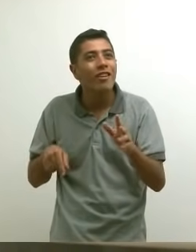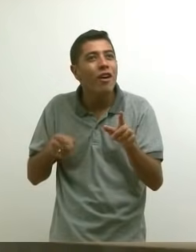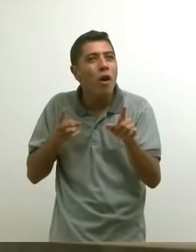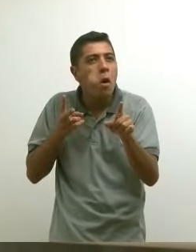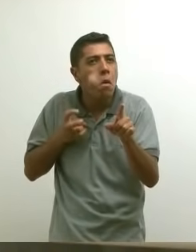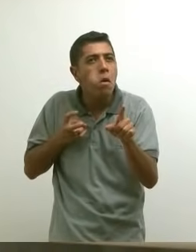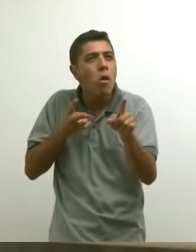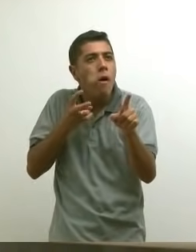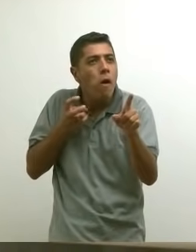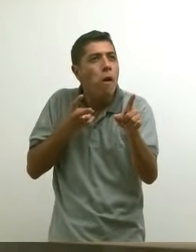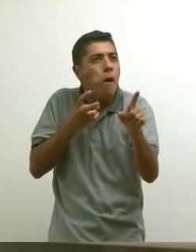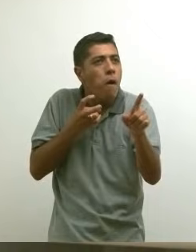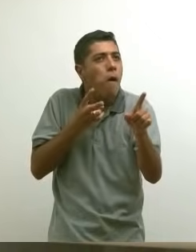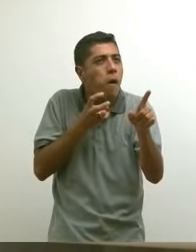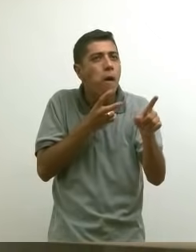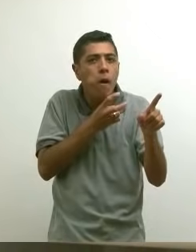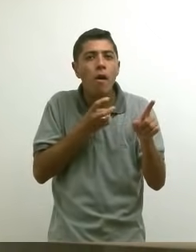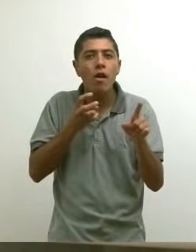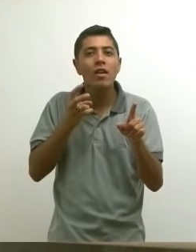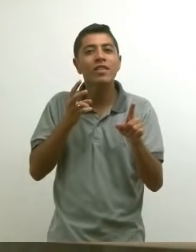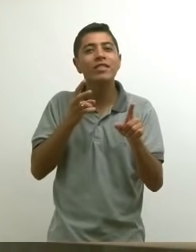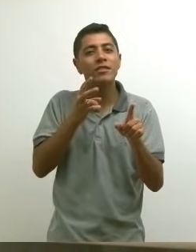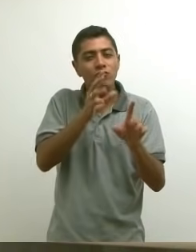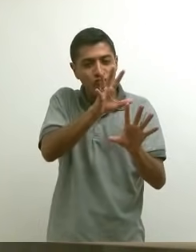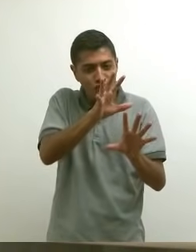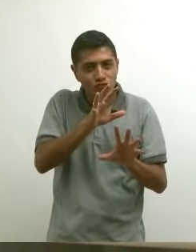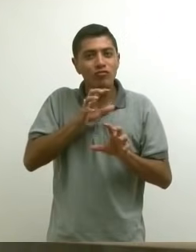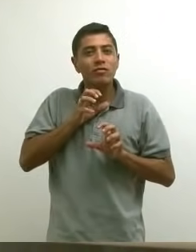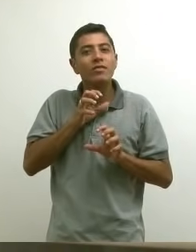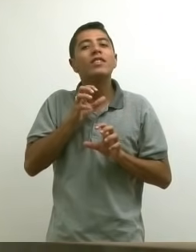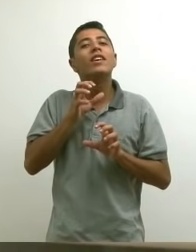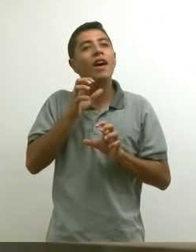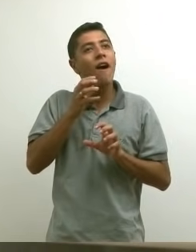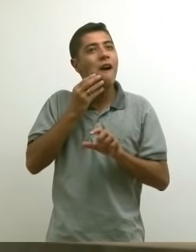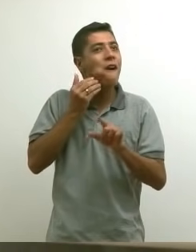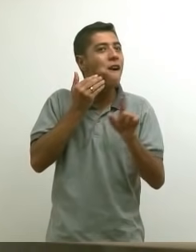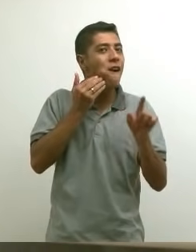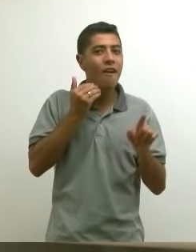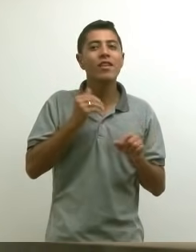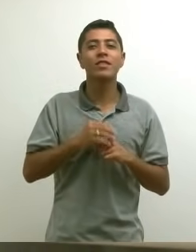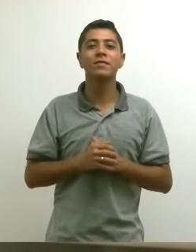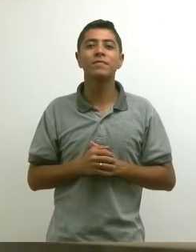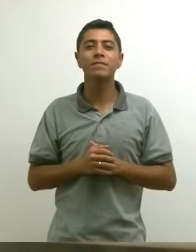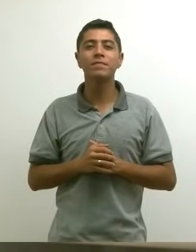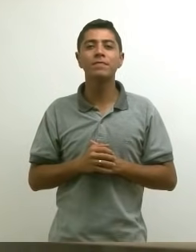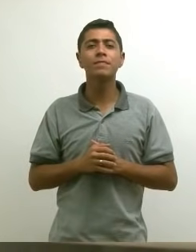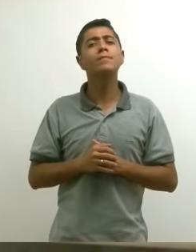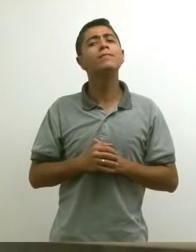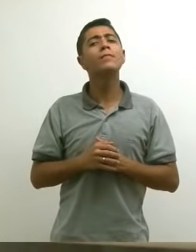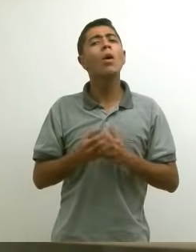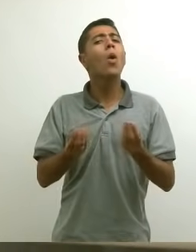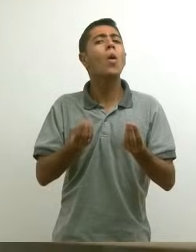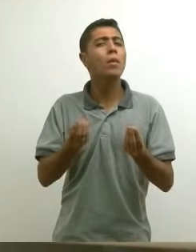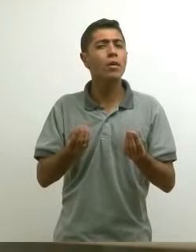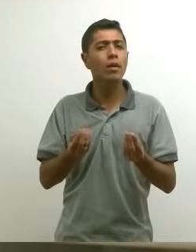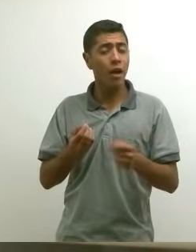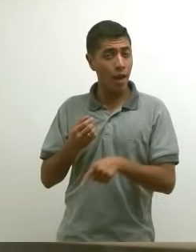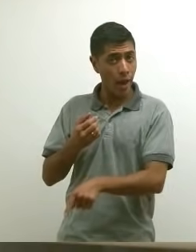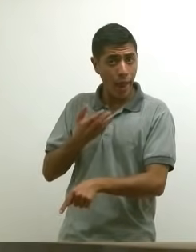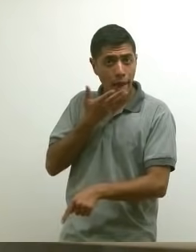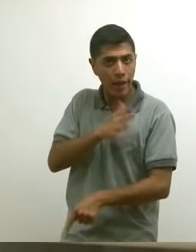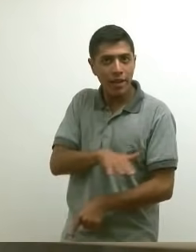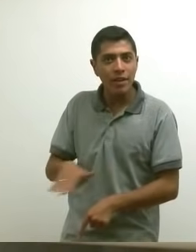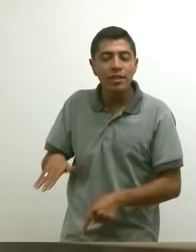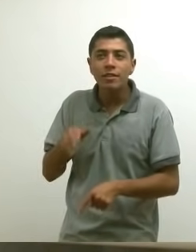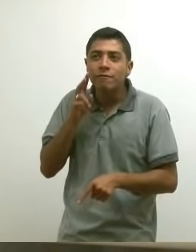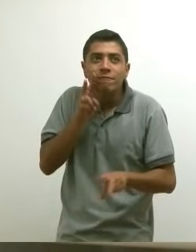o córtex que pertence aos adultos ou adolescentes então como é que a gente pode atrapalhar uma criança entrar no mundo a